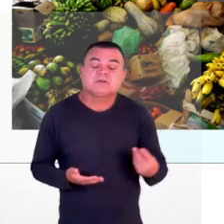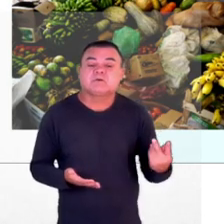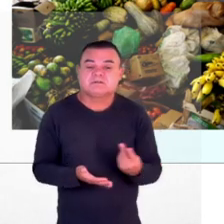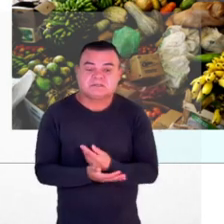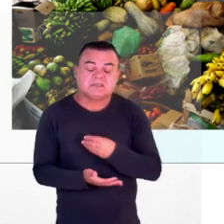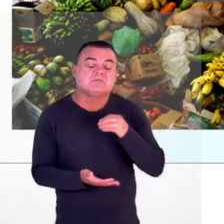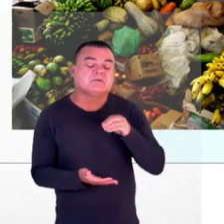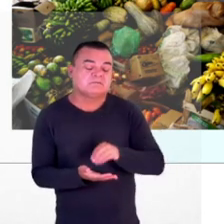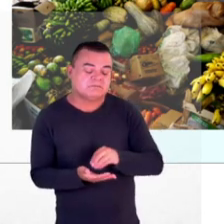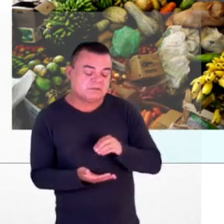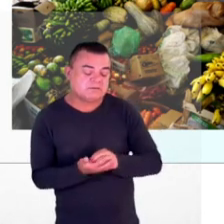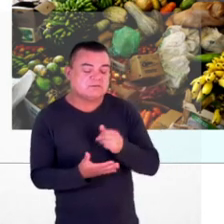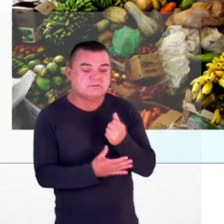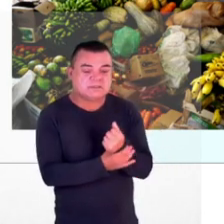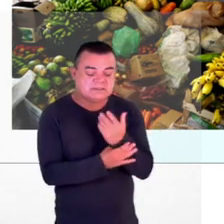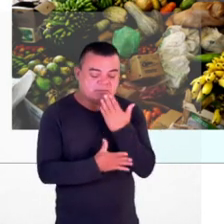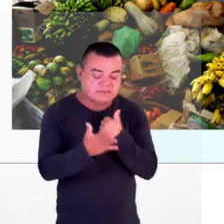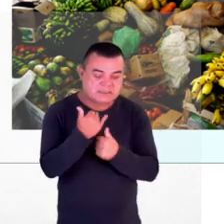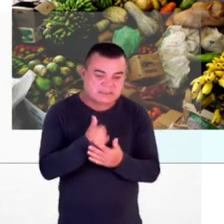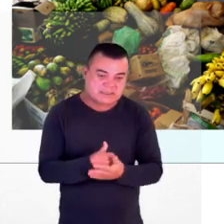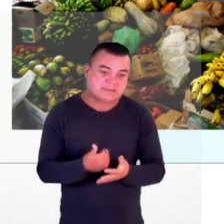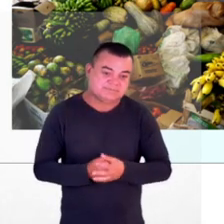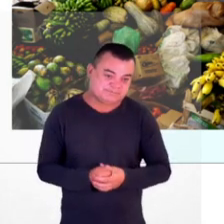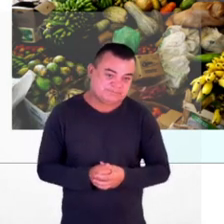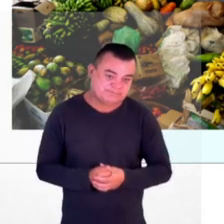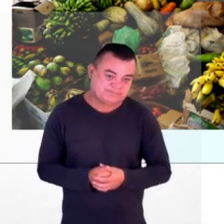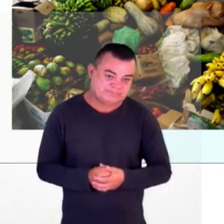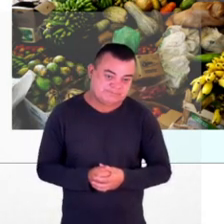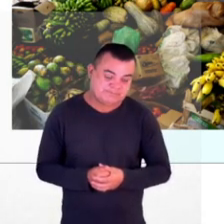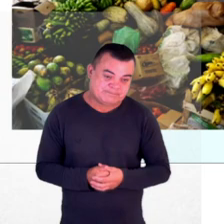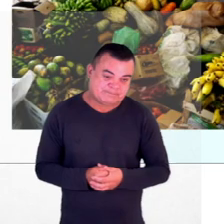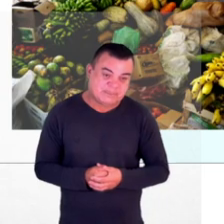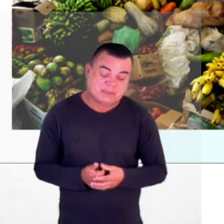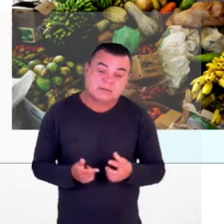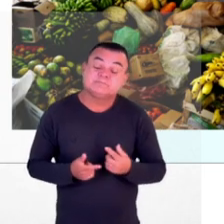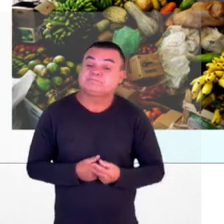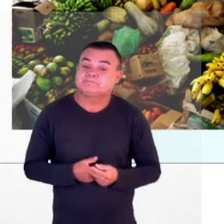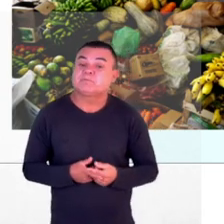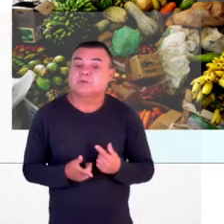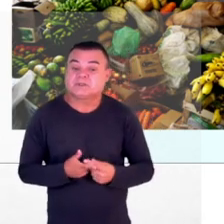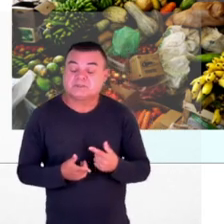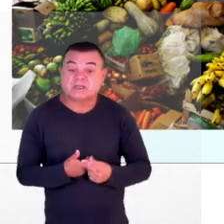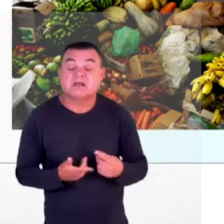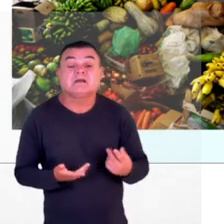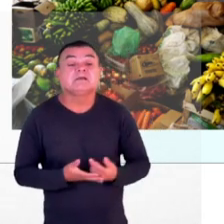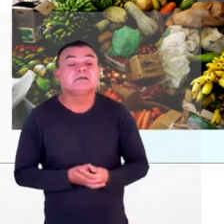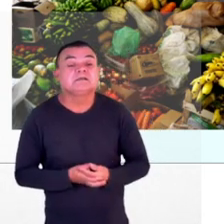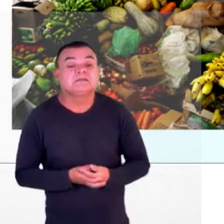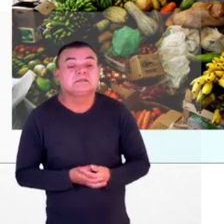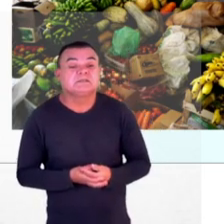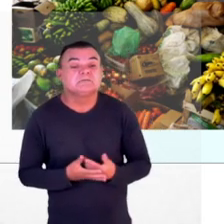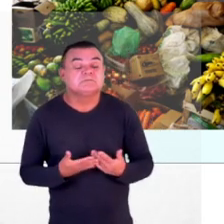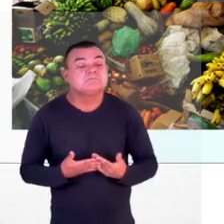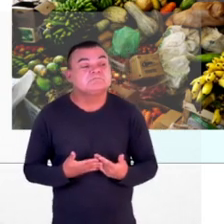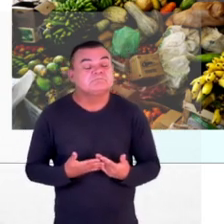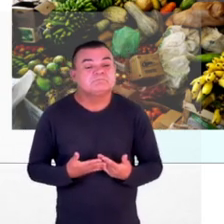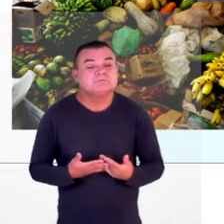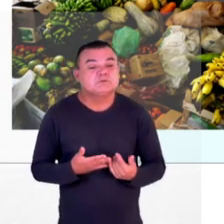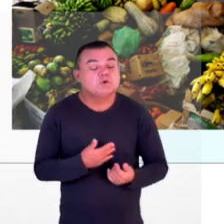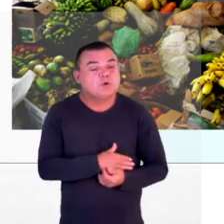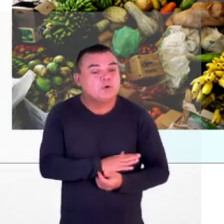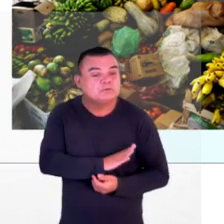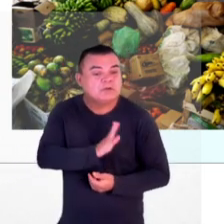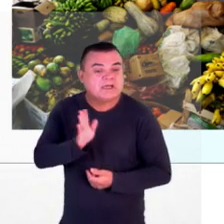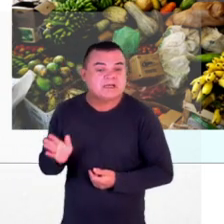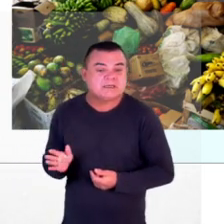já tem eh já passam por isso numa condição não grave né ou moderada e de outro lado a situação de